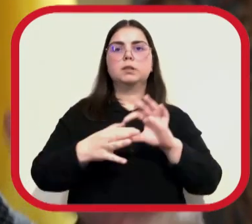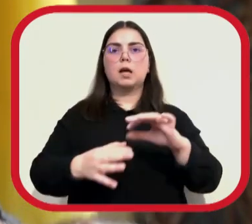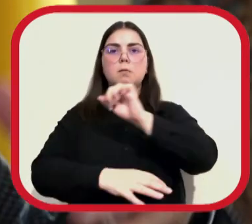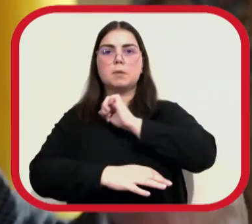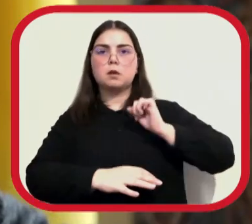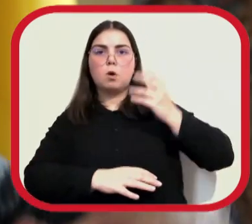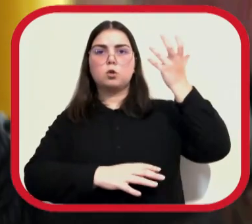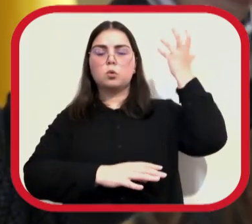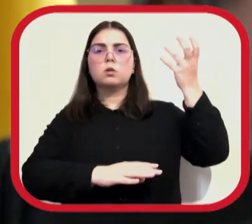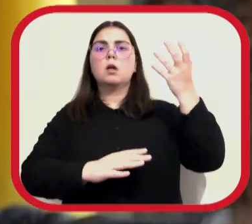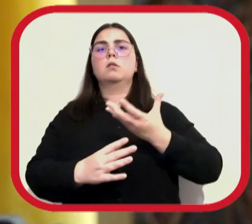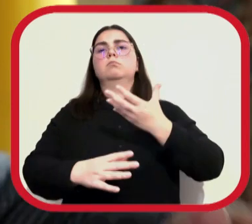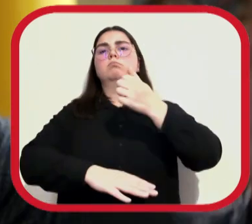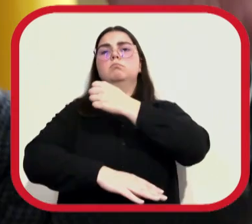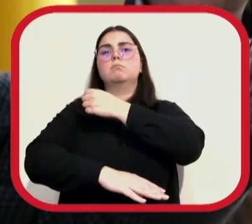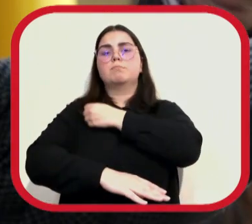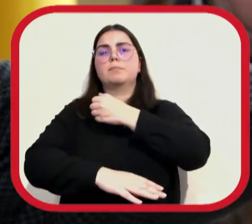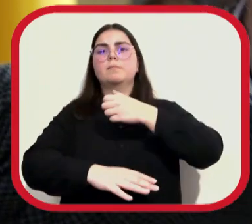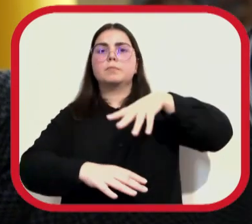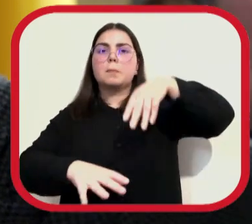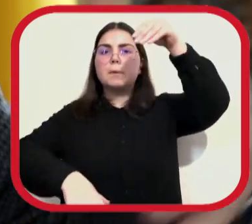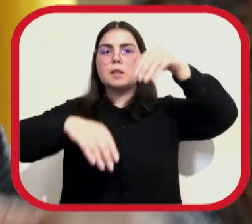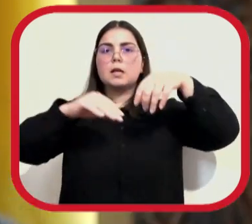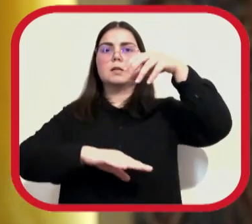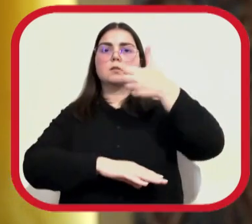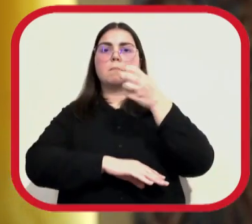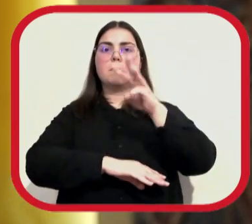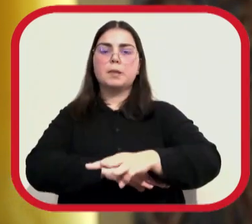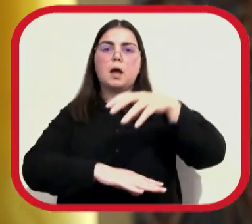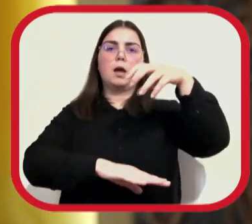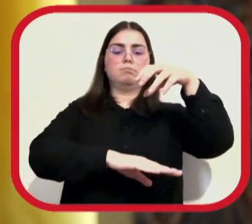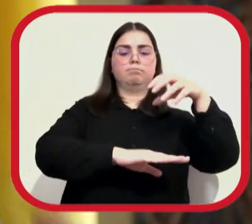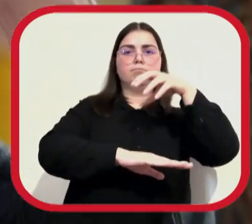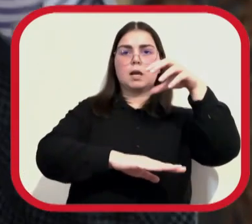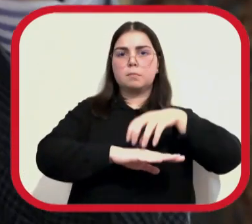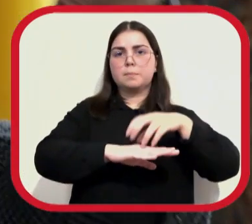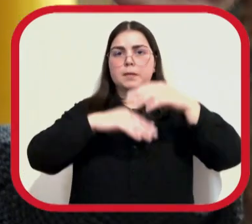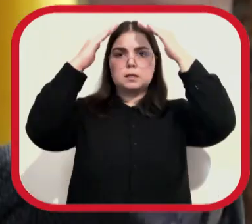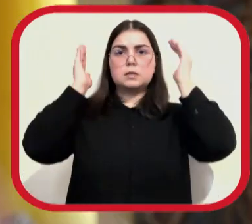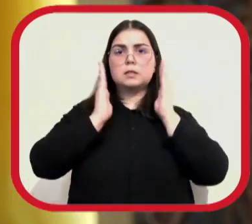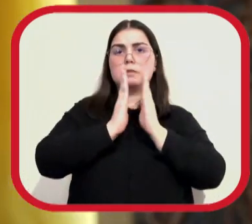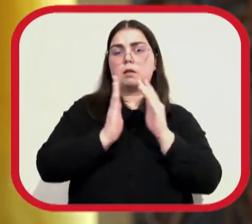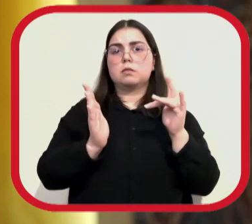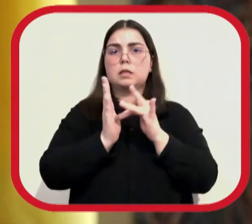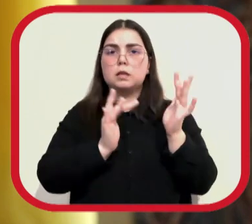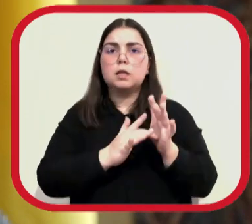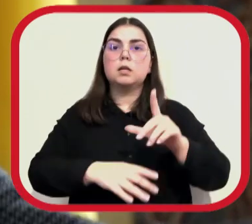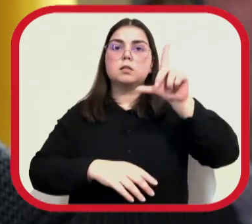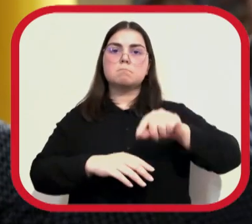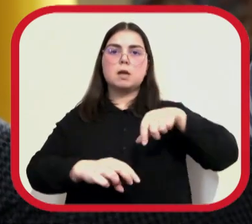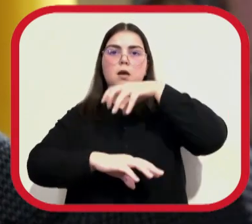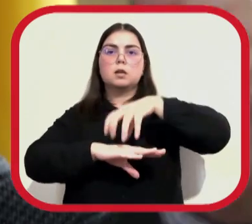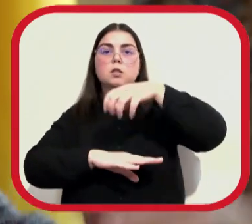cultural, o Palácio de Belém, a Capelinha de Santo Cristo, a Torre